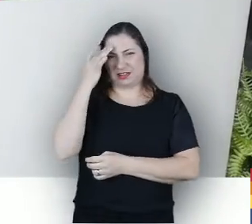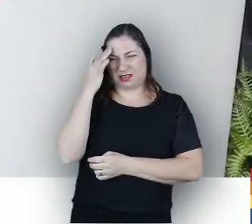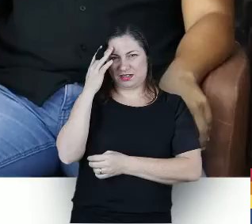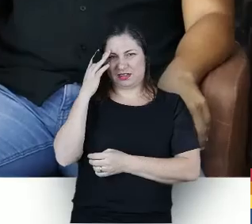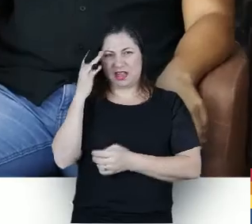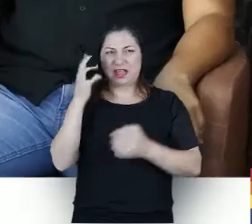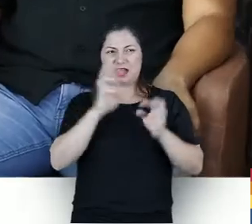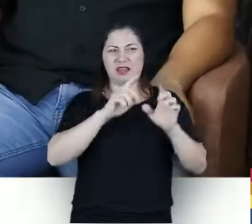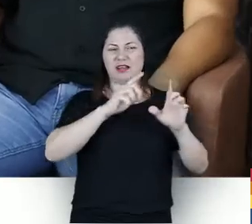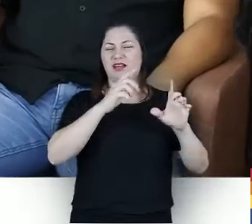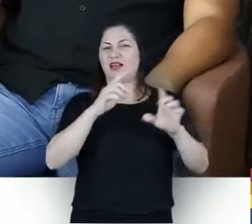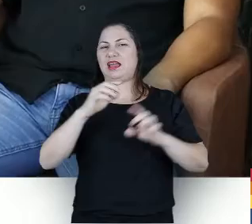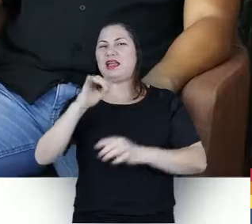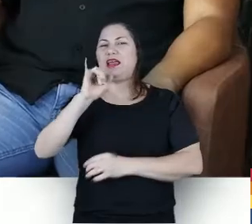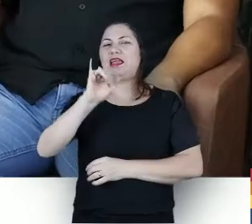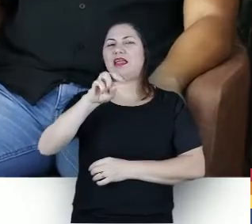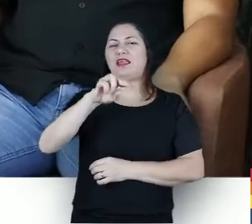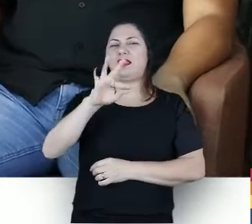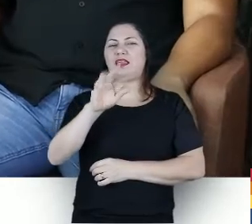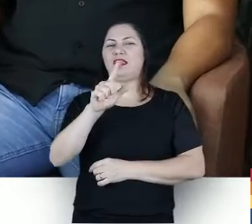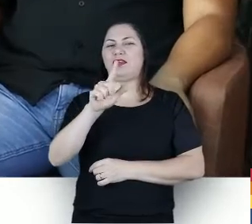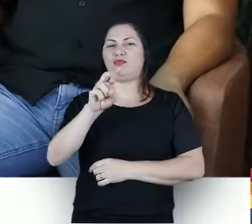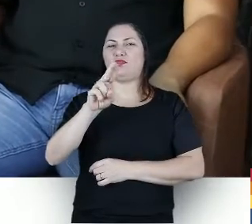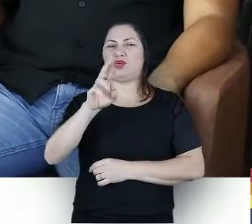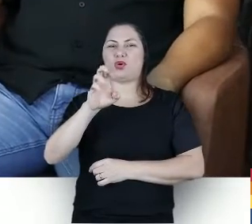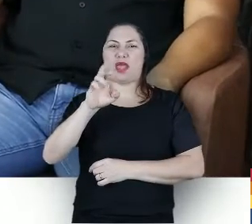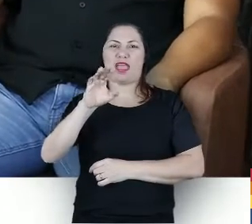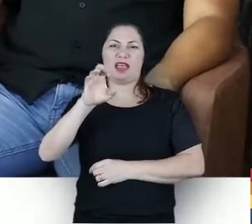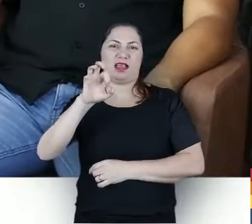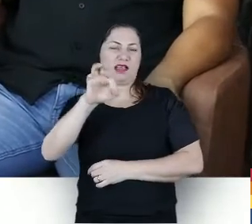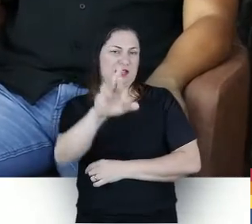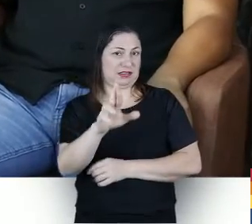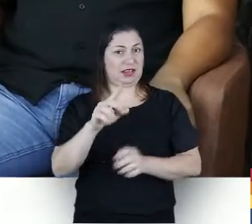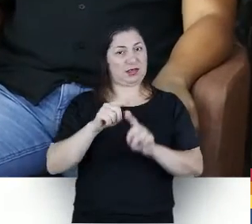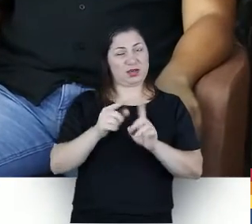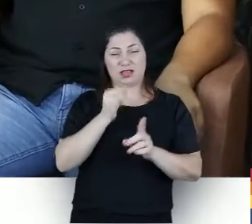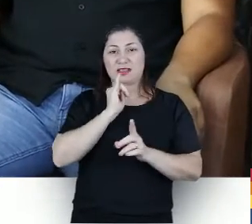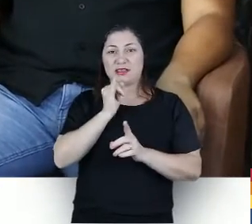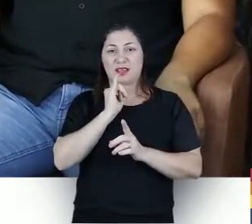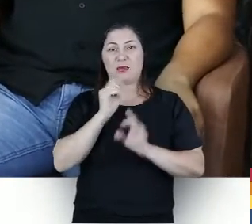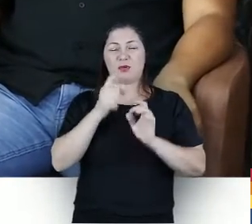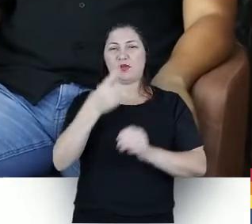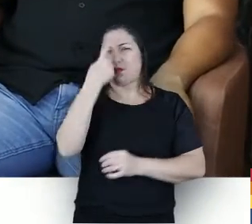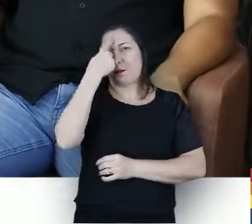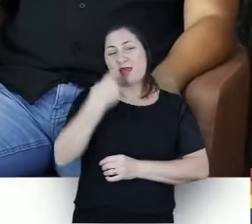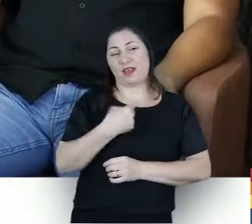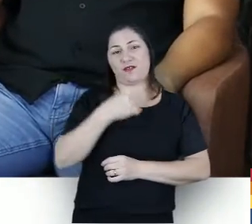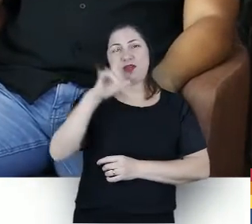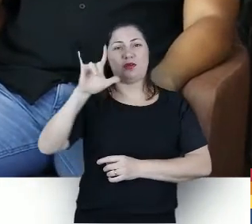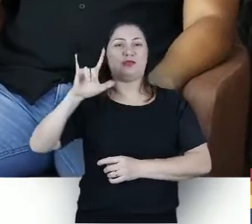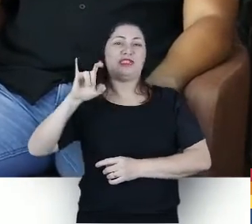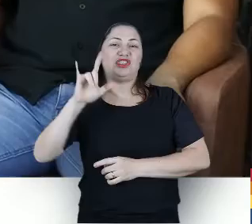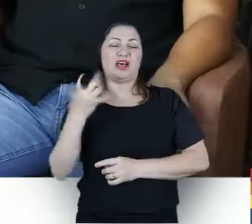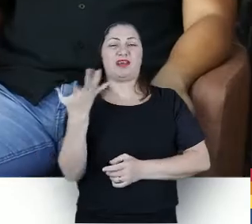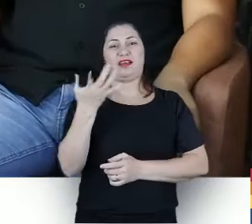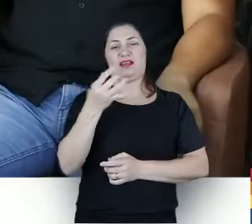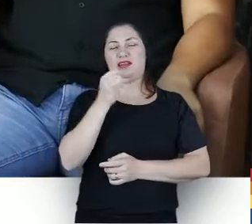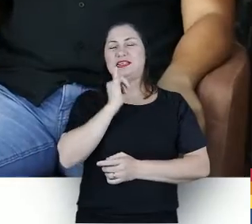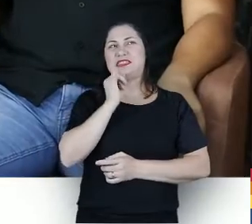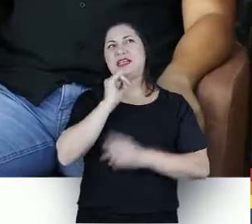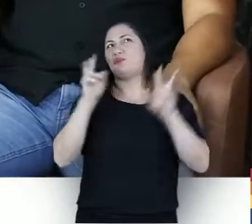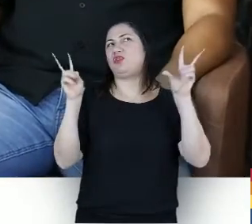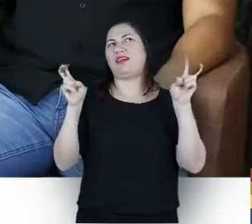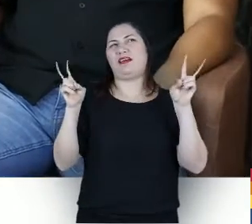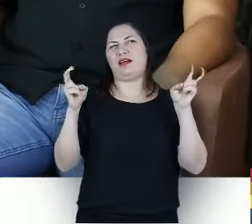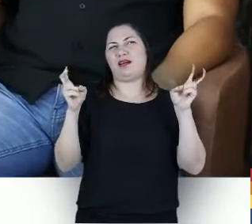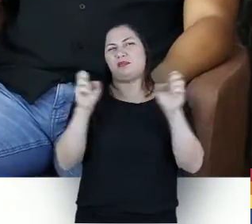inimiga, isso. né? Mas certeza. trazê-la aqui para a sala de aula, para o aluno, para que ele perceba, não é só jogo, não é só ver a vida ali do influencer,